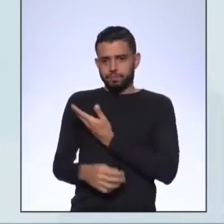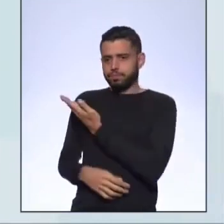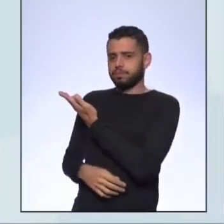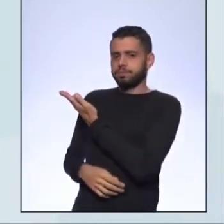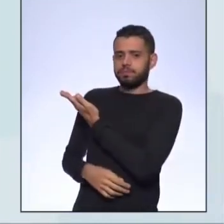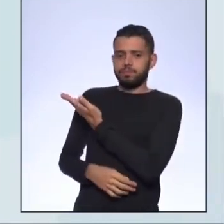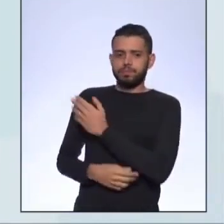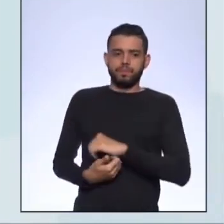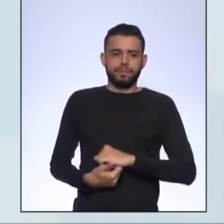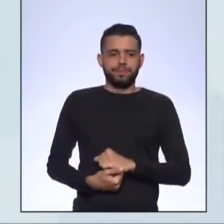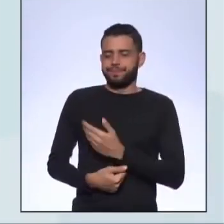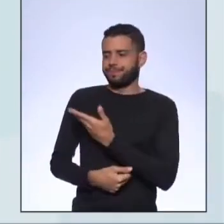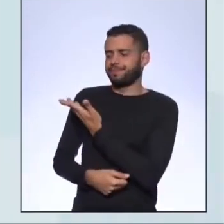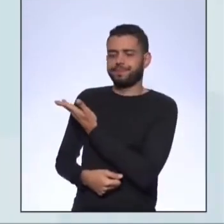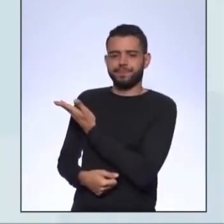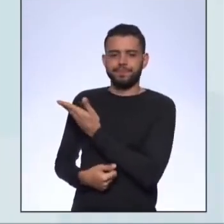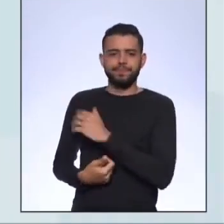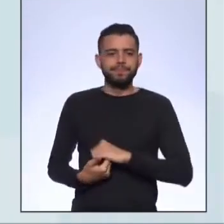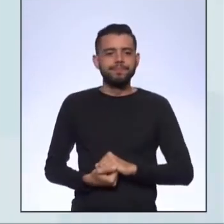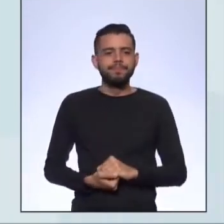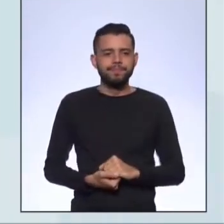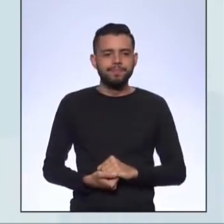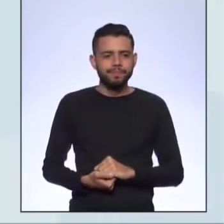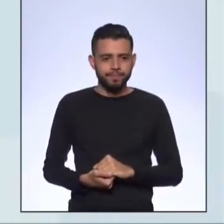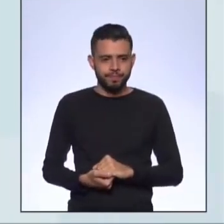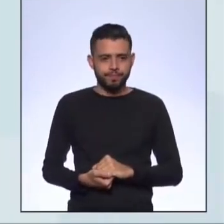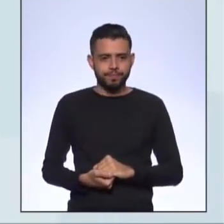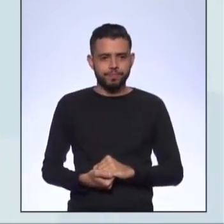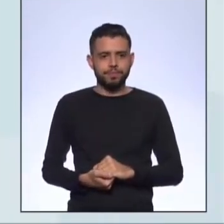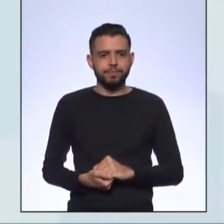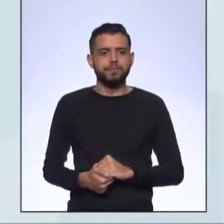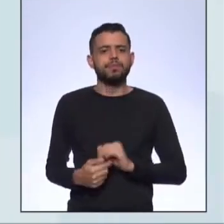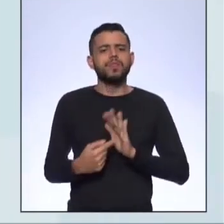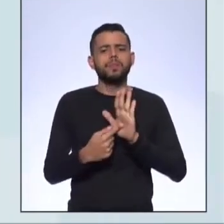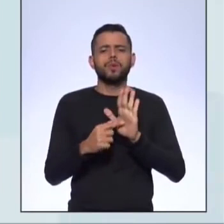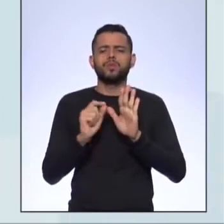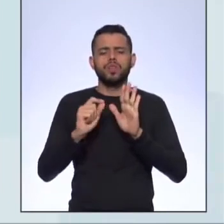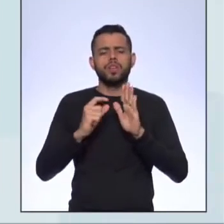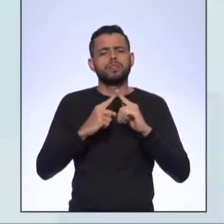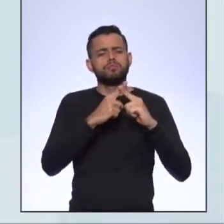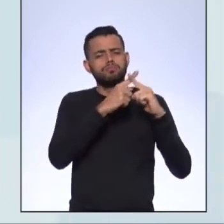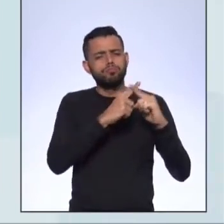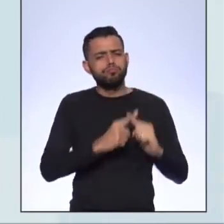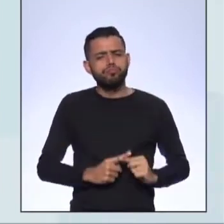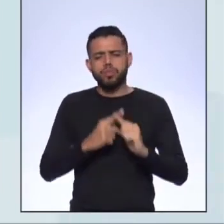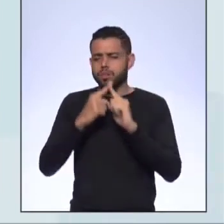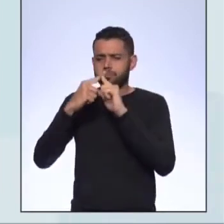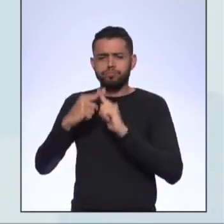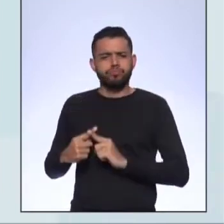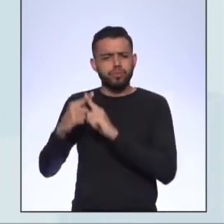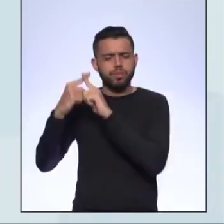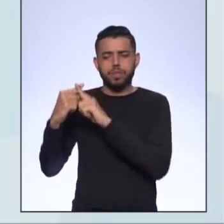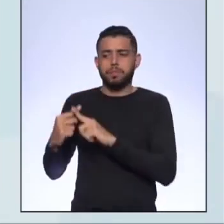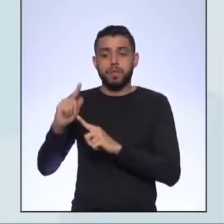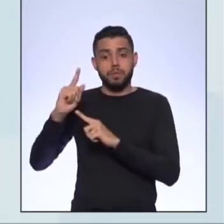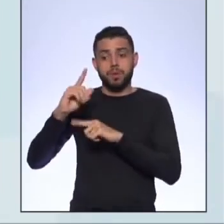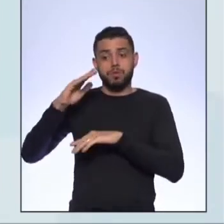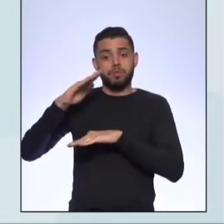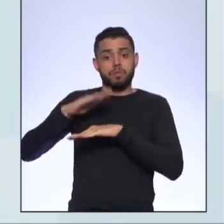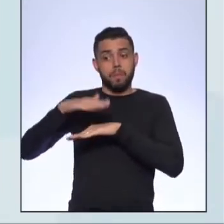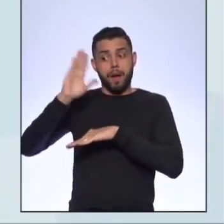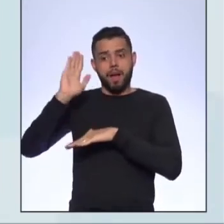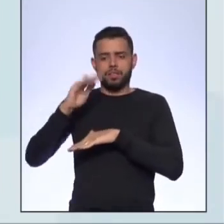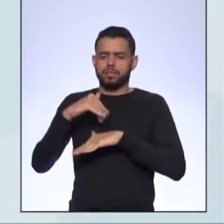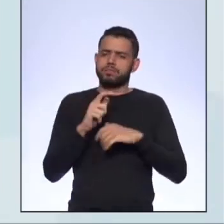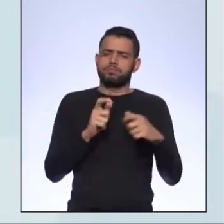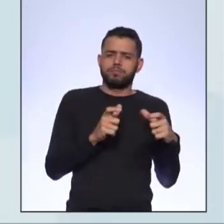Opa, voltando. Vamos olhar aqui na tabela. E aí ele mostra que para todos esses cruzamentos, ele percebeu o que era dominante e o que era recessivo.